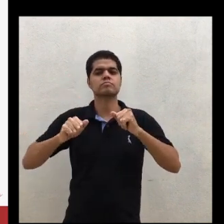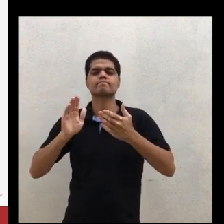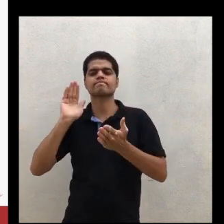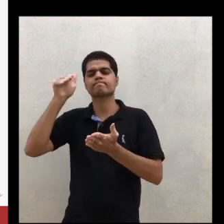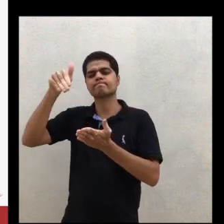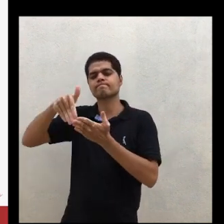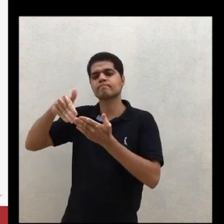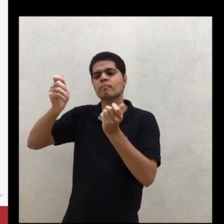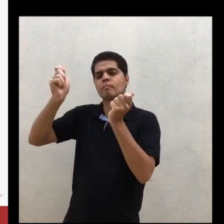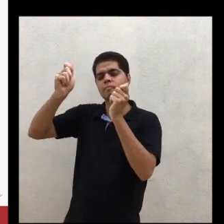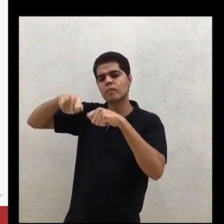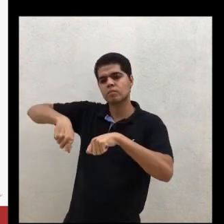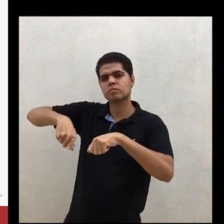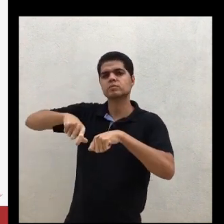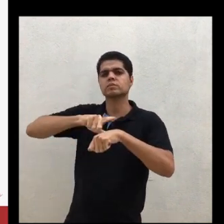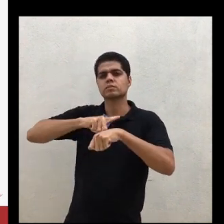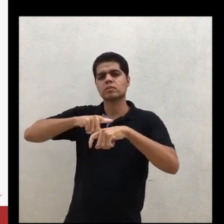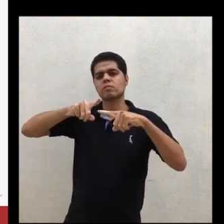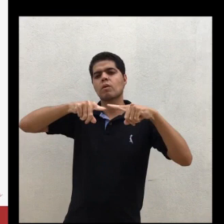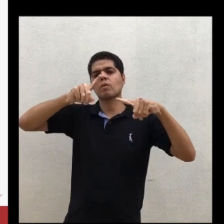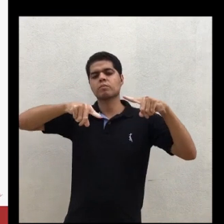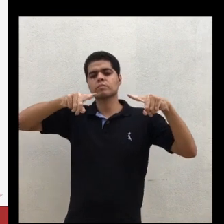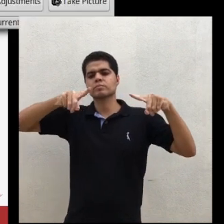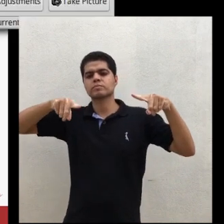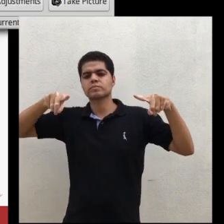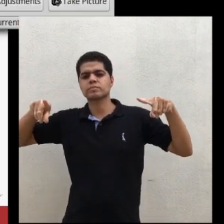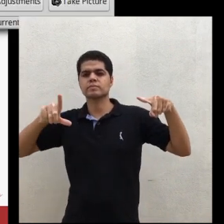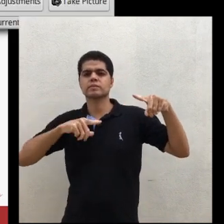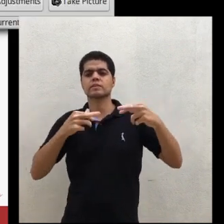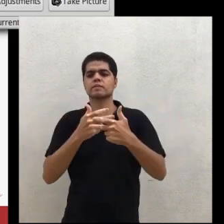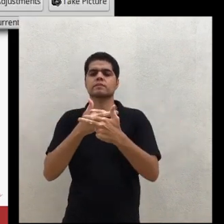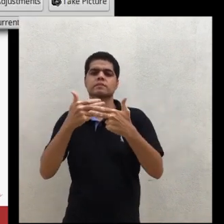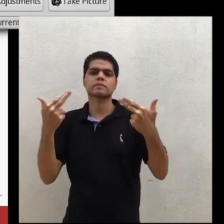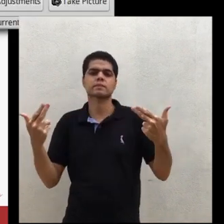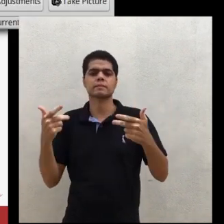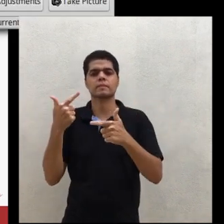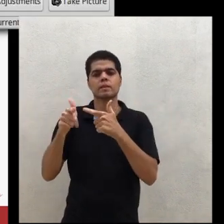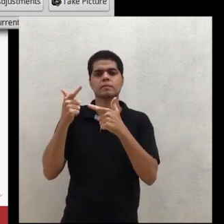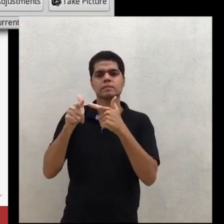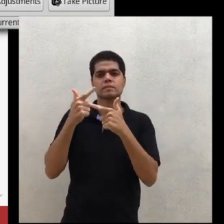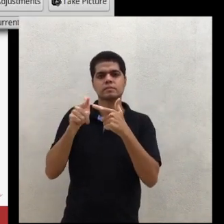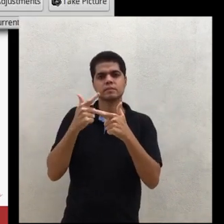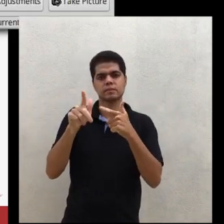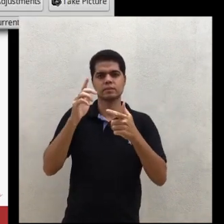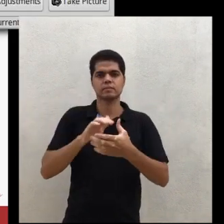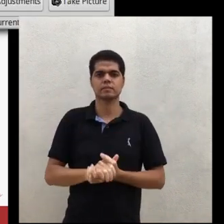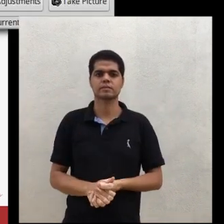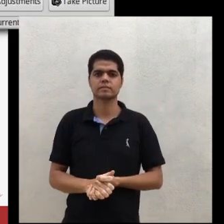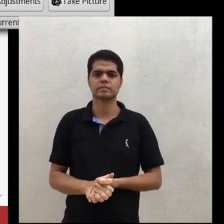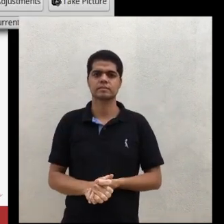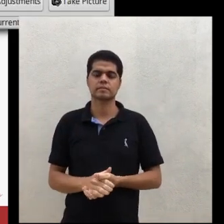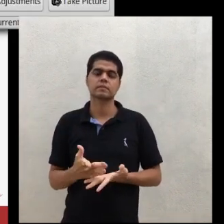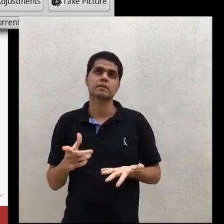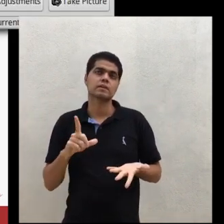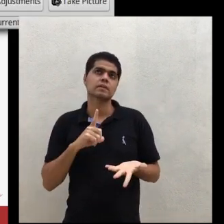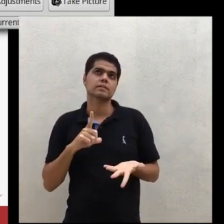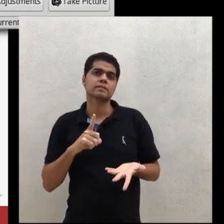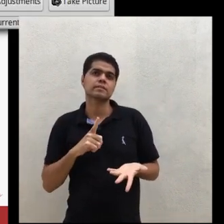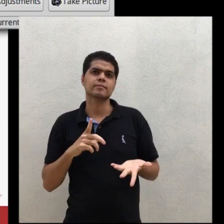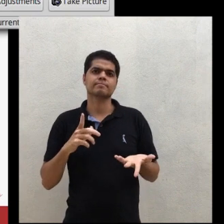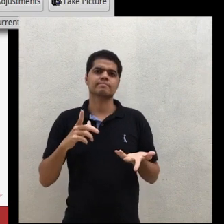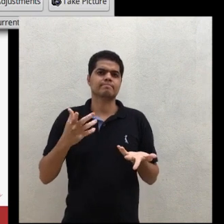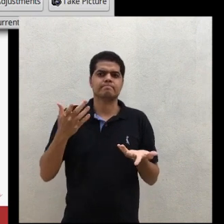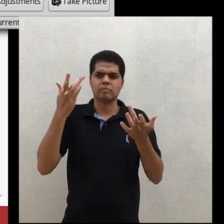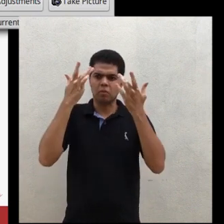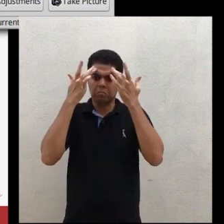você tem. Ah, Rony, mas eu não sei qual que eu vou começar. Quando você não sabe, geralmente começa com triângulo ou com trapézio,